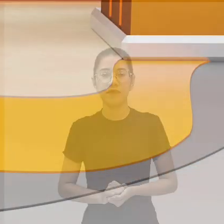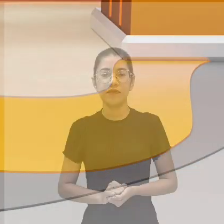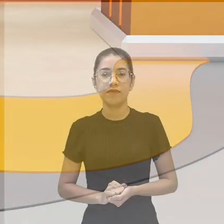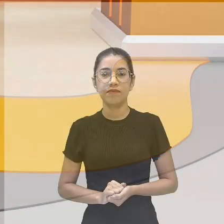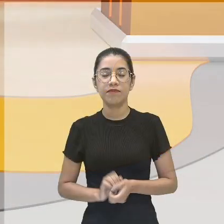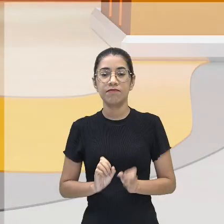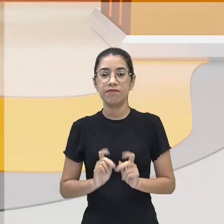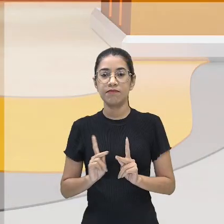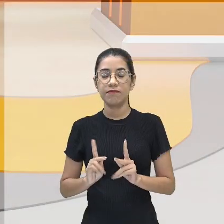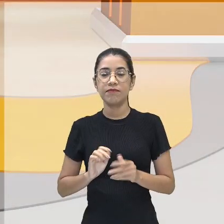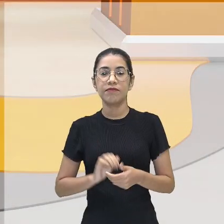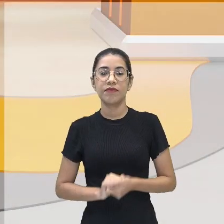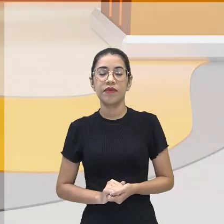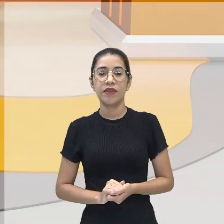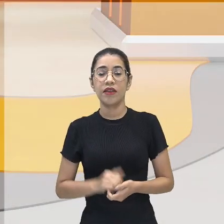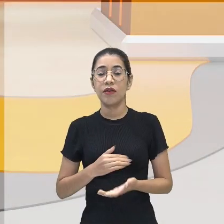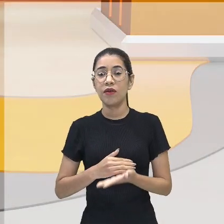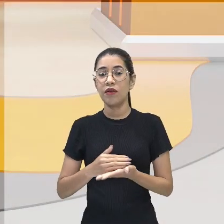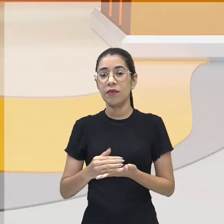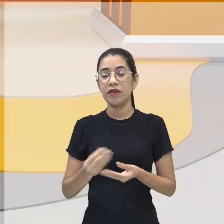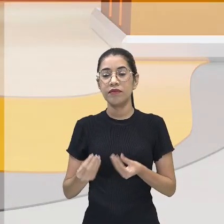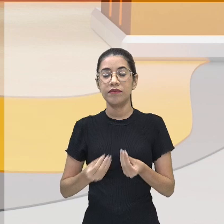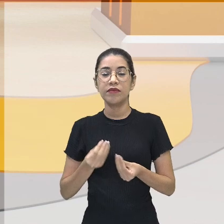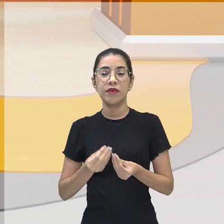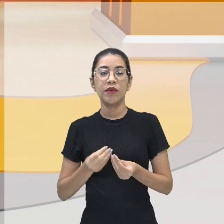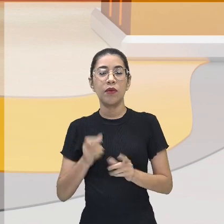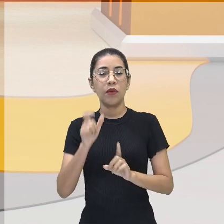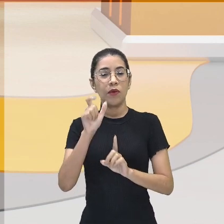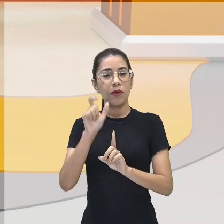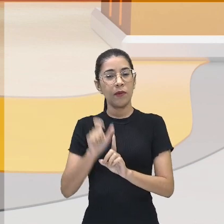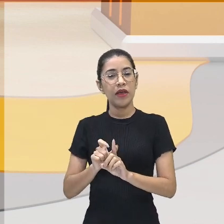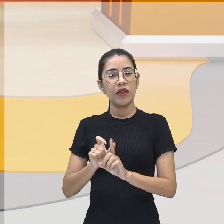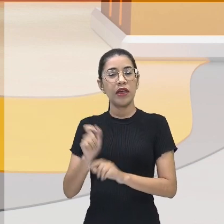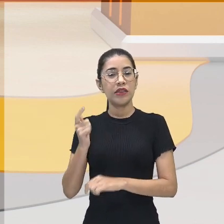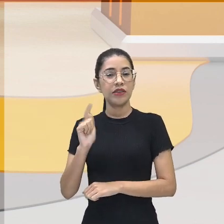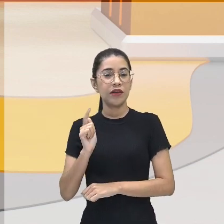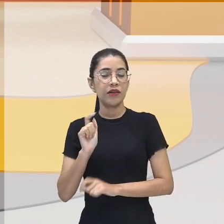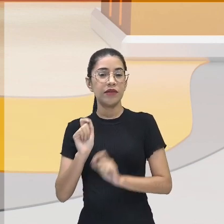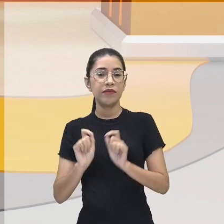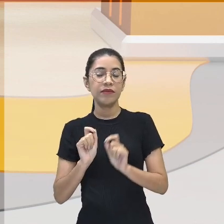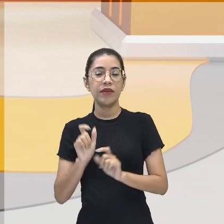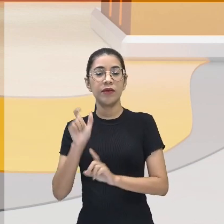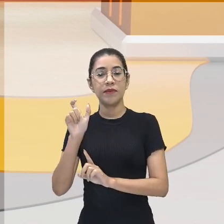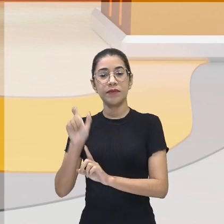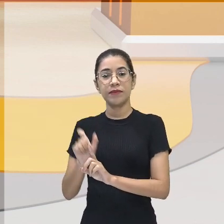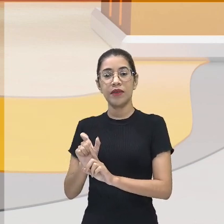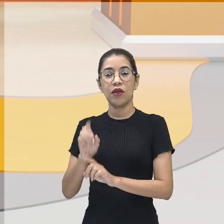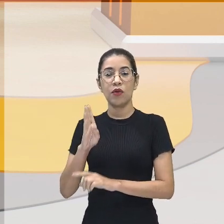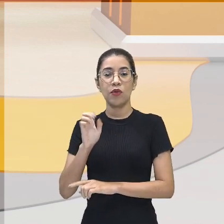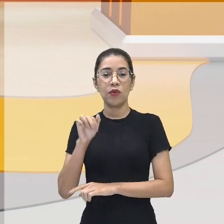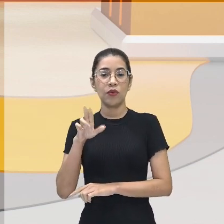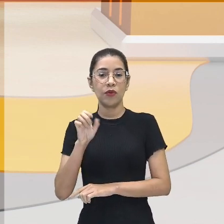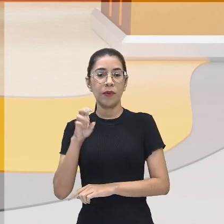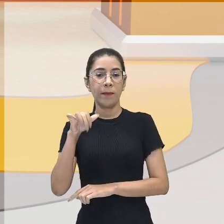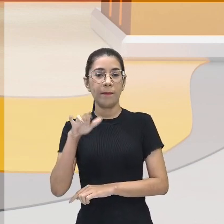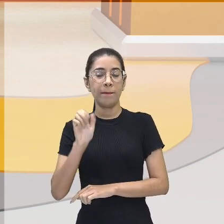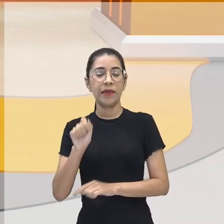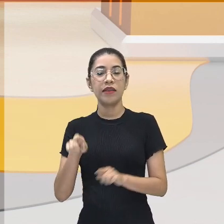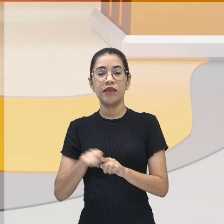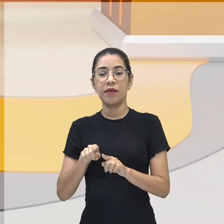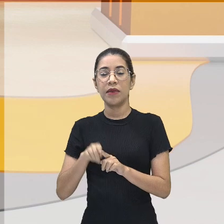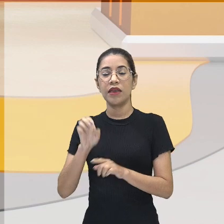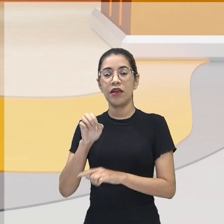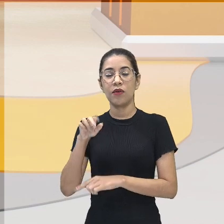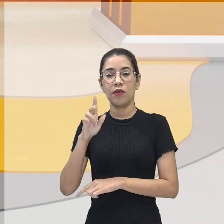Muito bem. Nós vamos iniciar com o nosso personagem de geografia, né? Nosso personagem Curumim, temos também, né, a